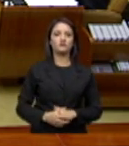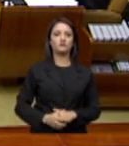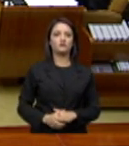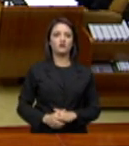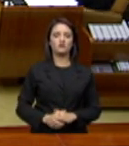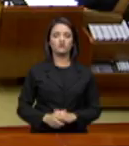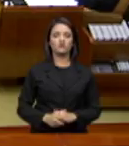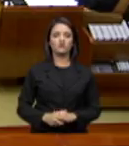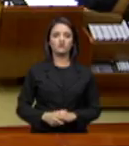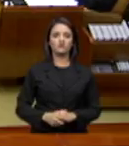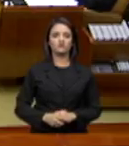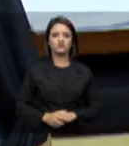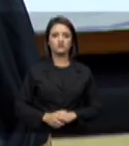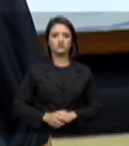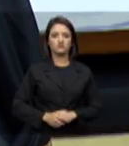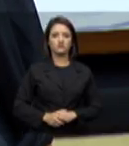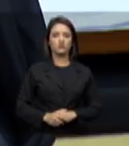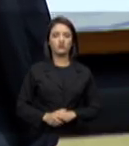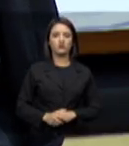os